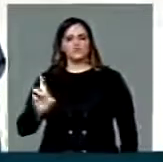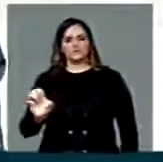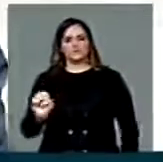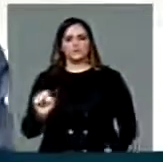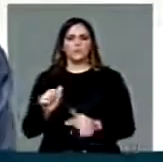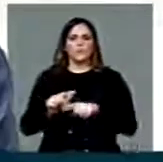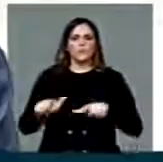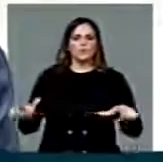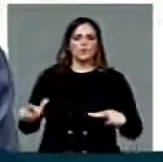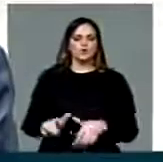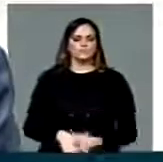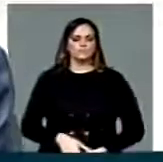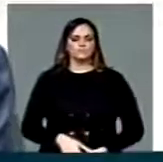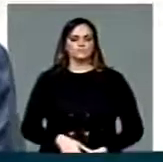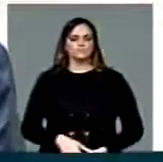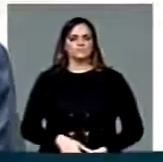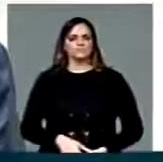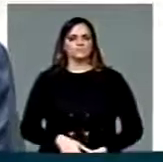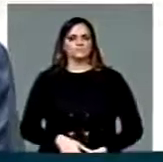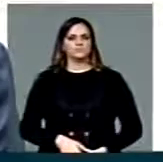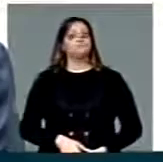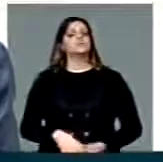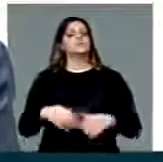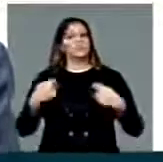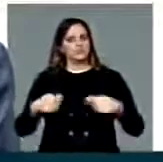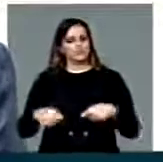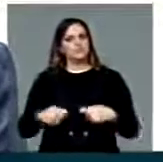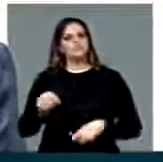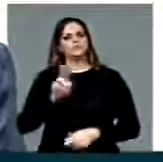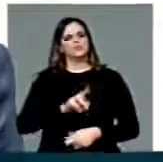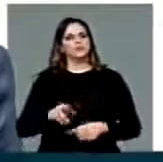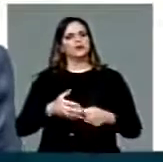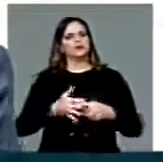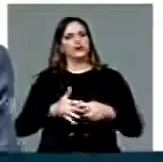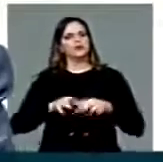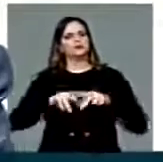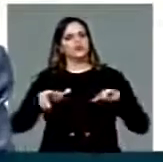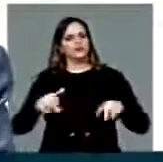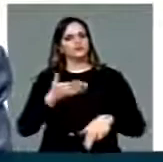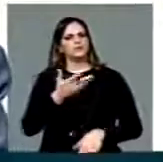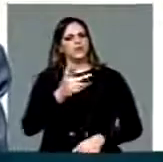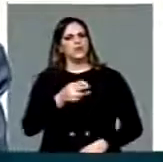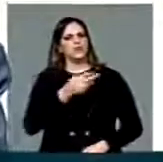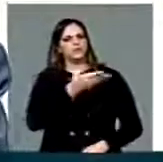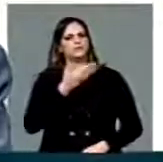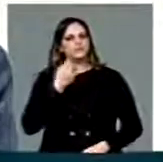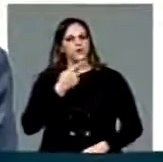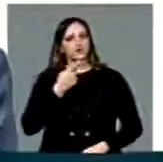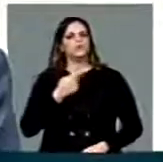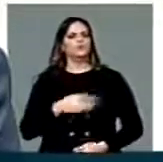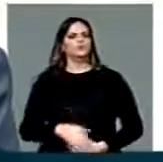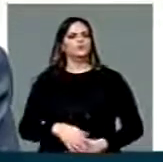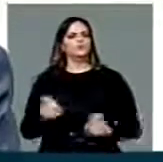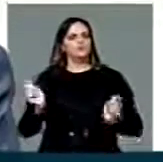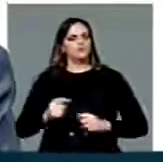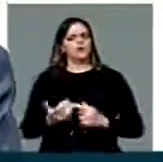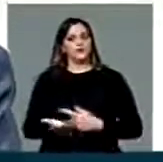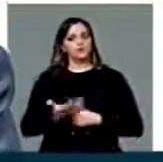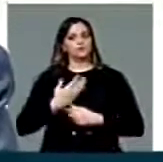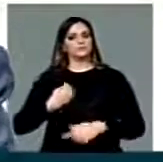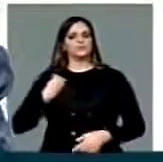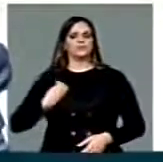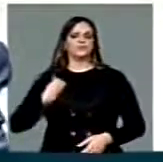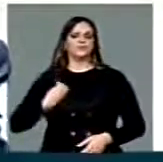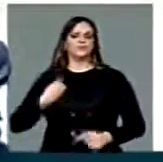situação dramática, mas a utilização dessas máquinas, como Vossa Excelência mencionou, abre perspectivas de uma